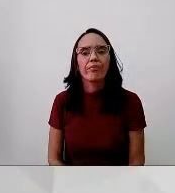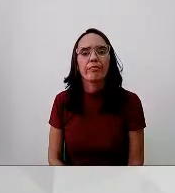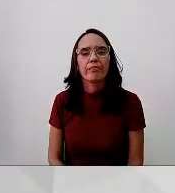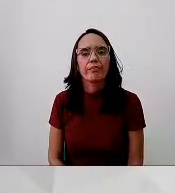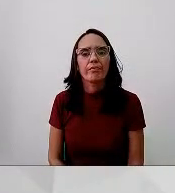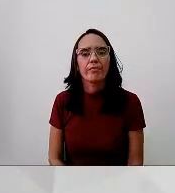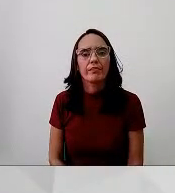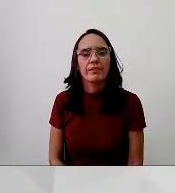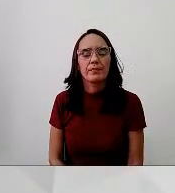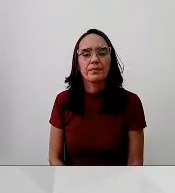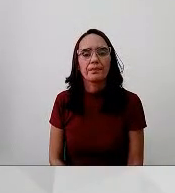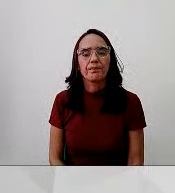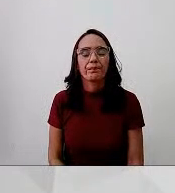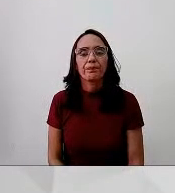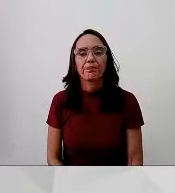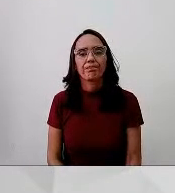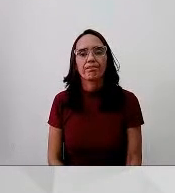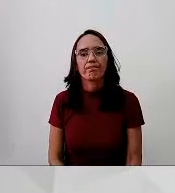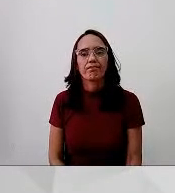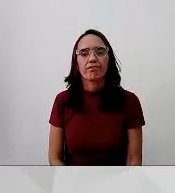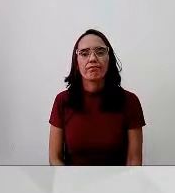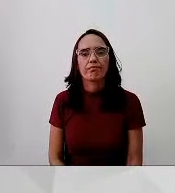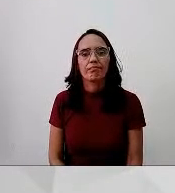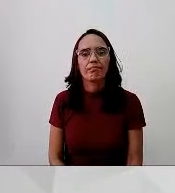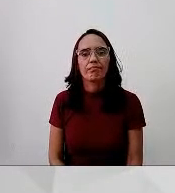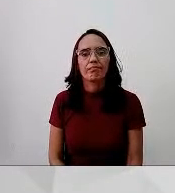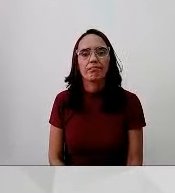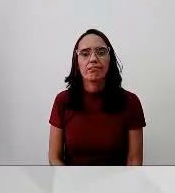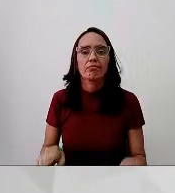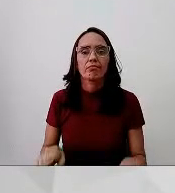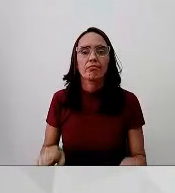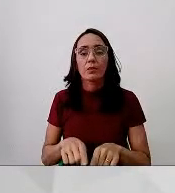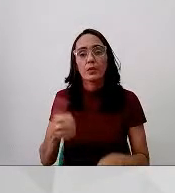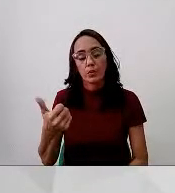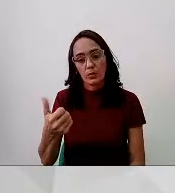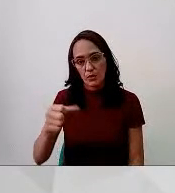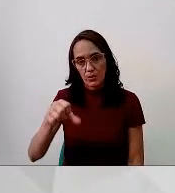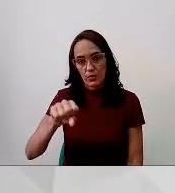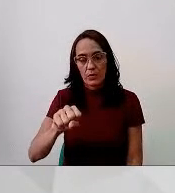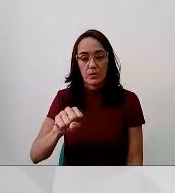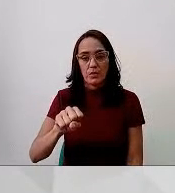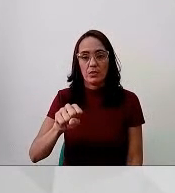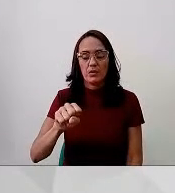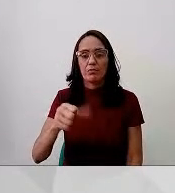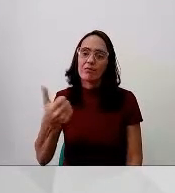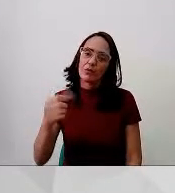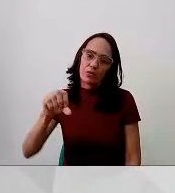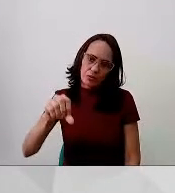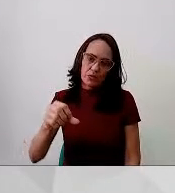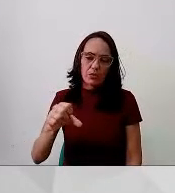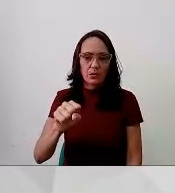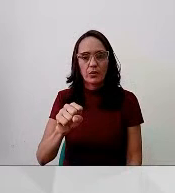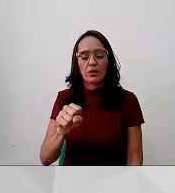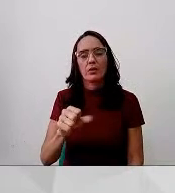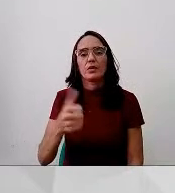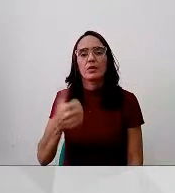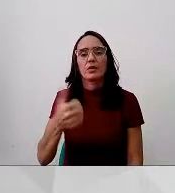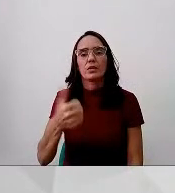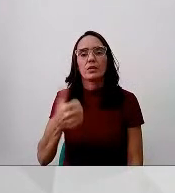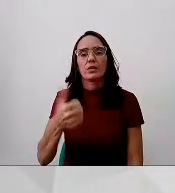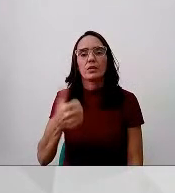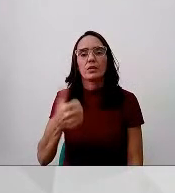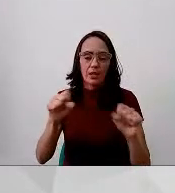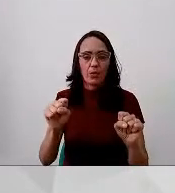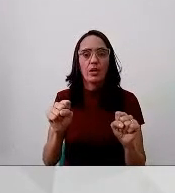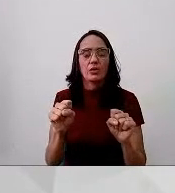Aqui, né, em 81 tem algo interessante, né? A linguagem Prolog já existia, né? E por